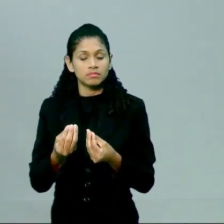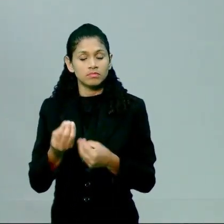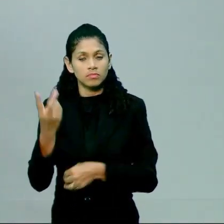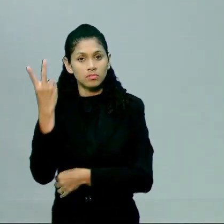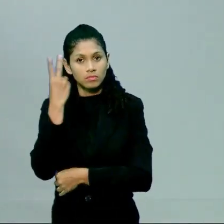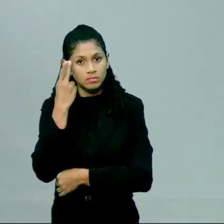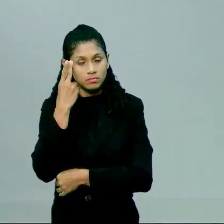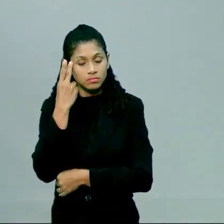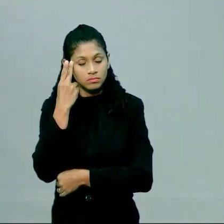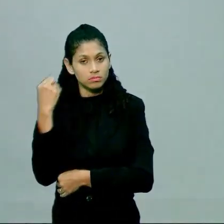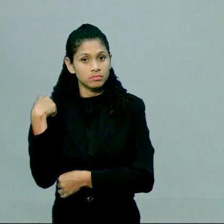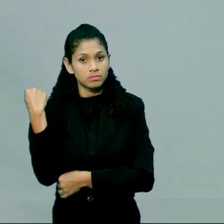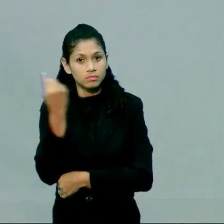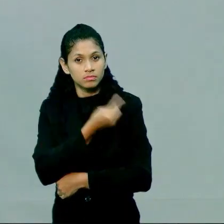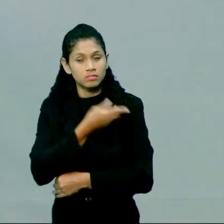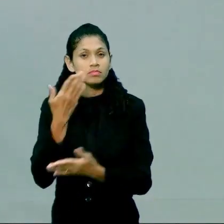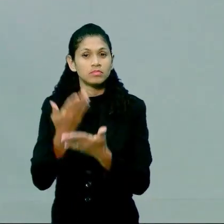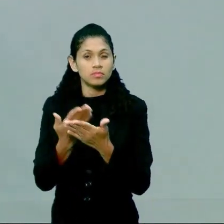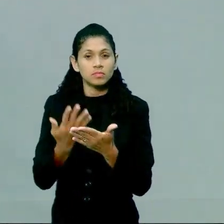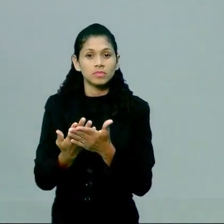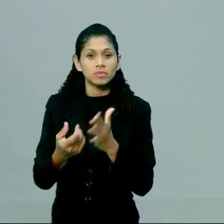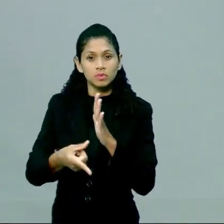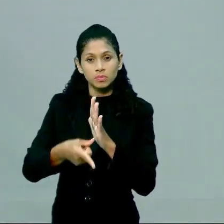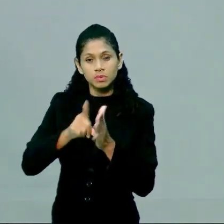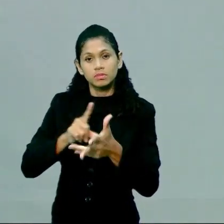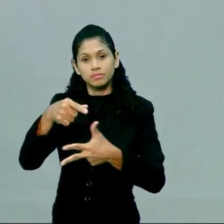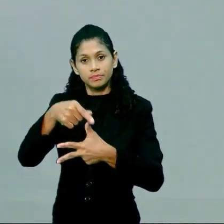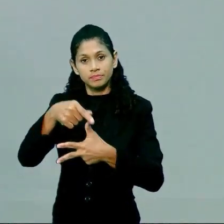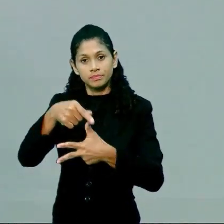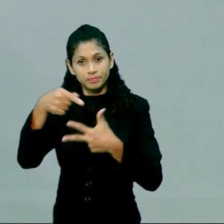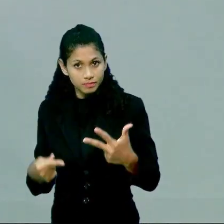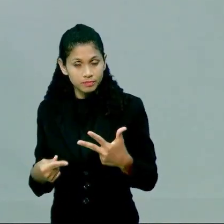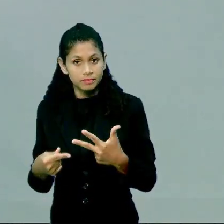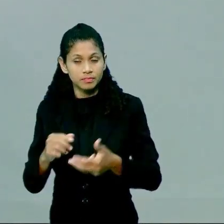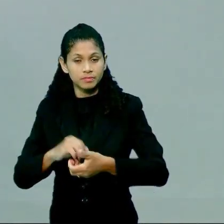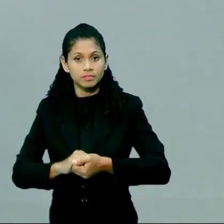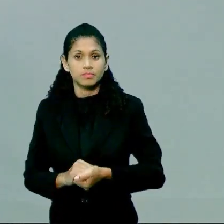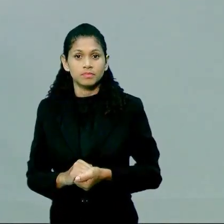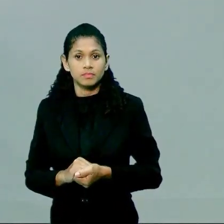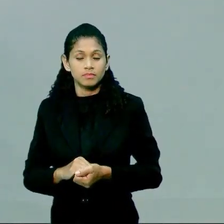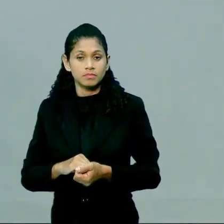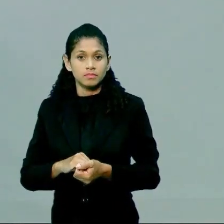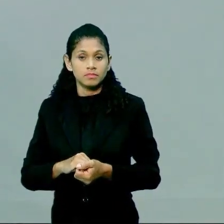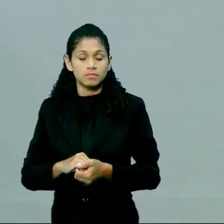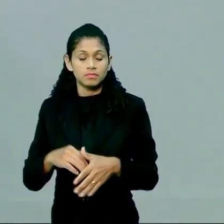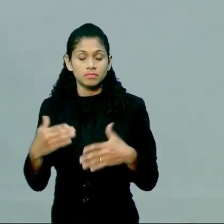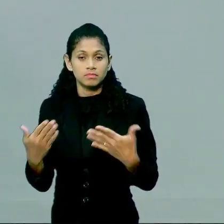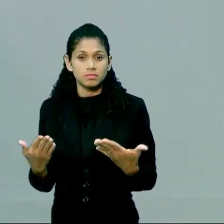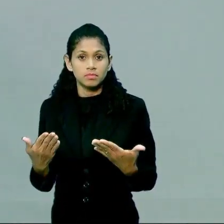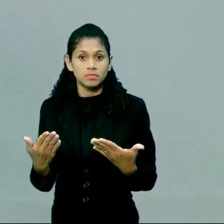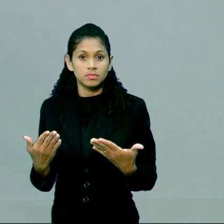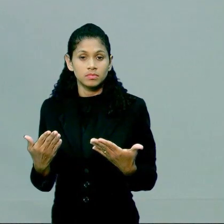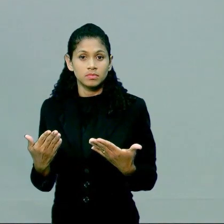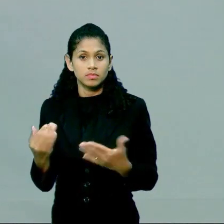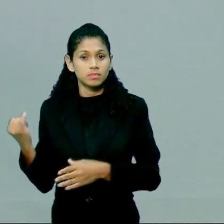Normalmente, como nós estamos trabalhando no pré-ENEM, estamos estudando, então não custa